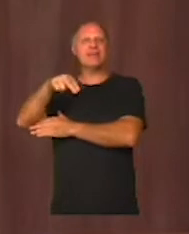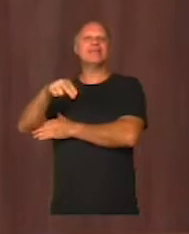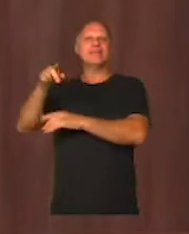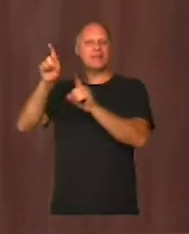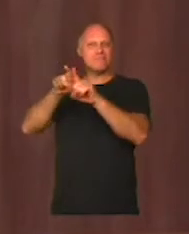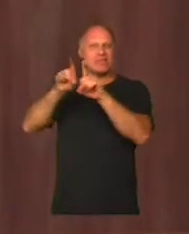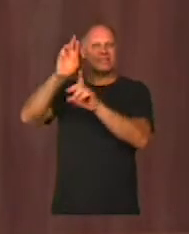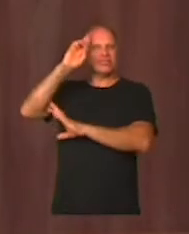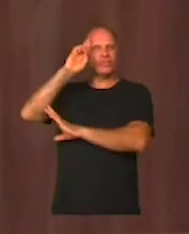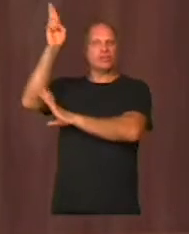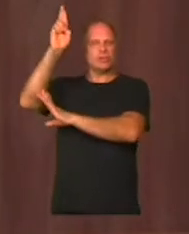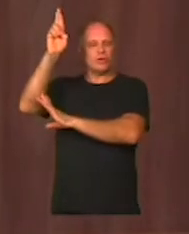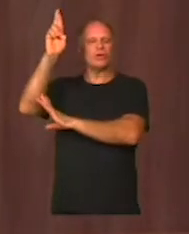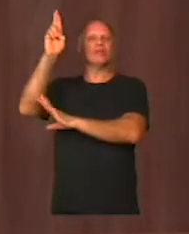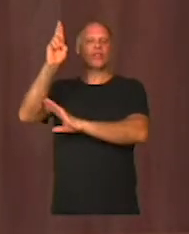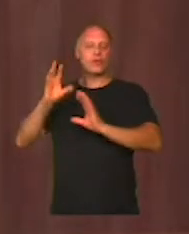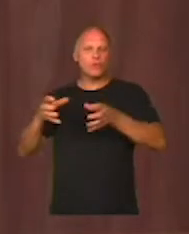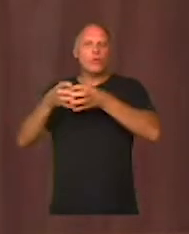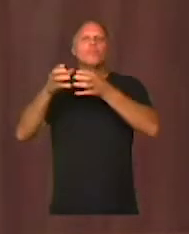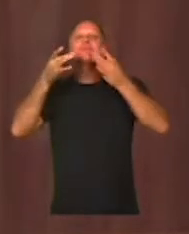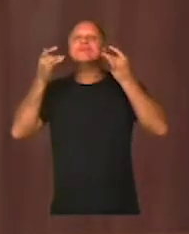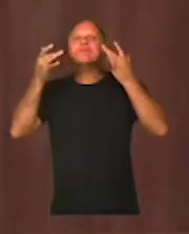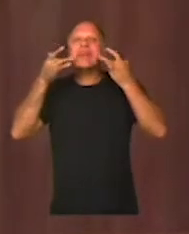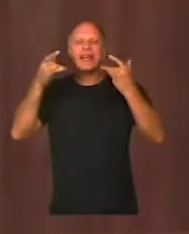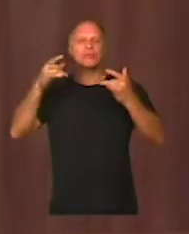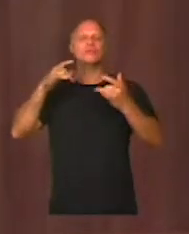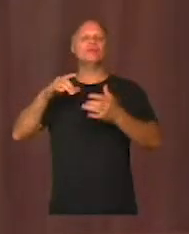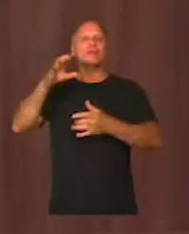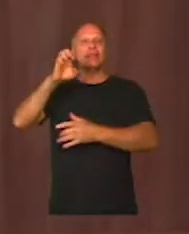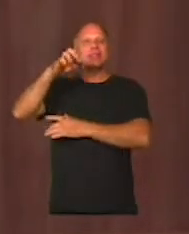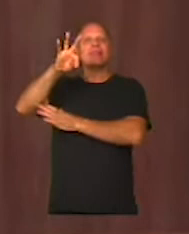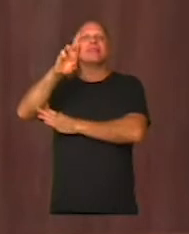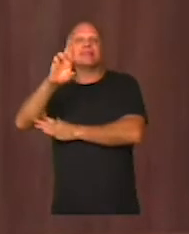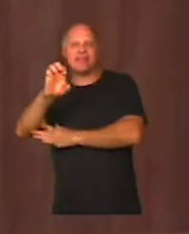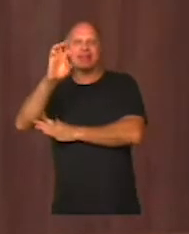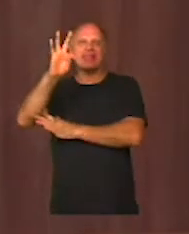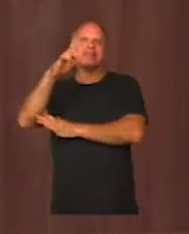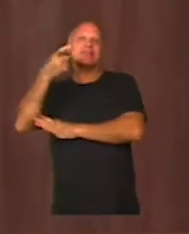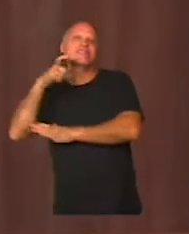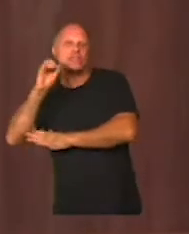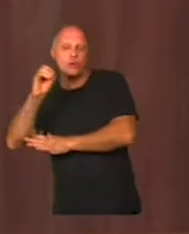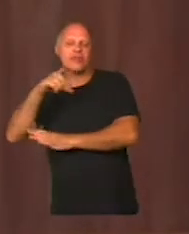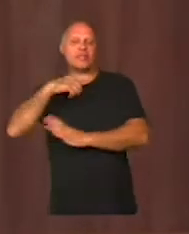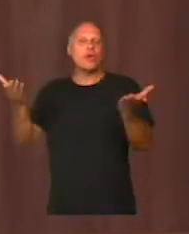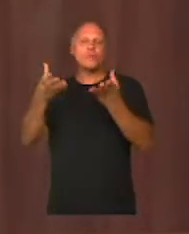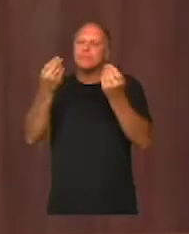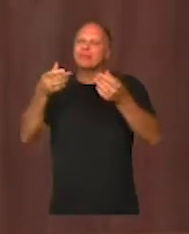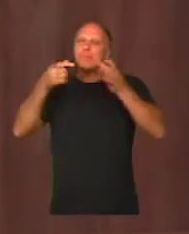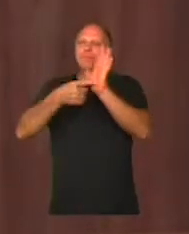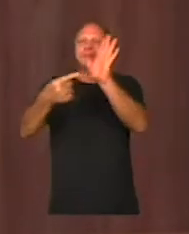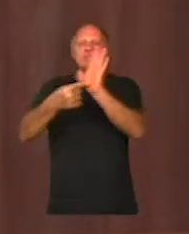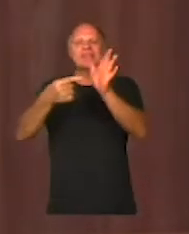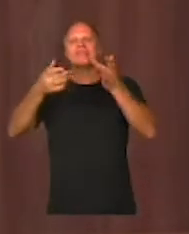da Entretexto, companhia de teatro, que hoje contracena e traz várias peças, né,